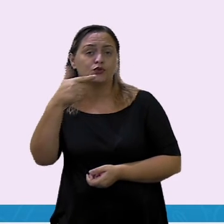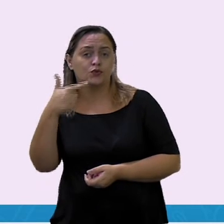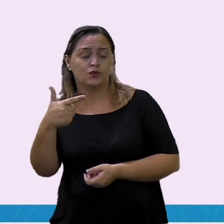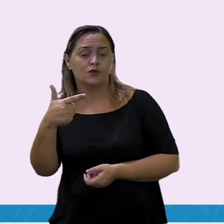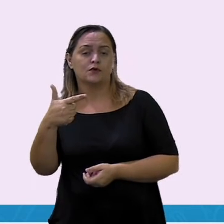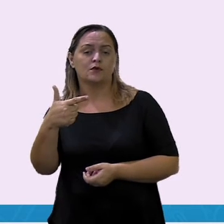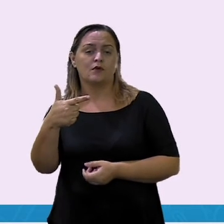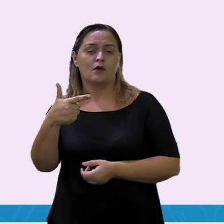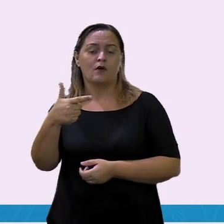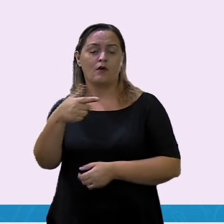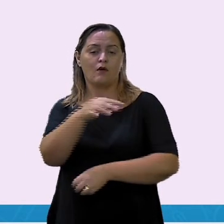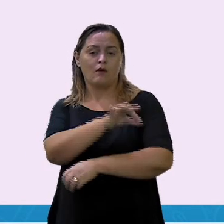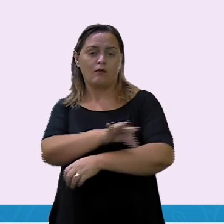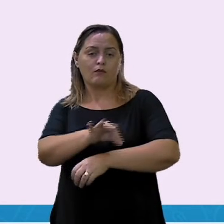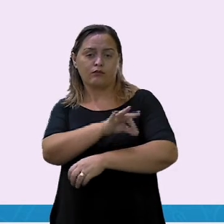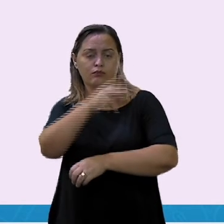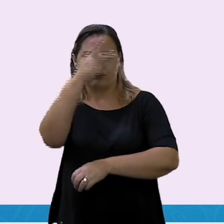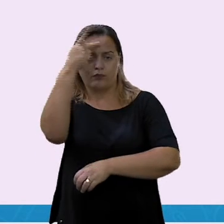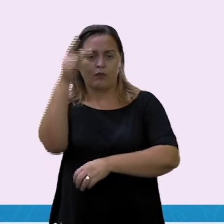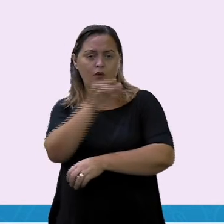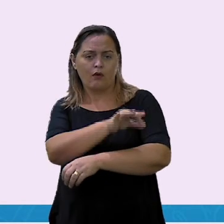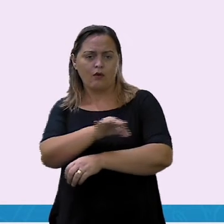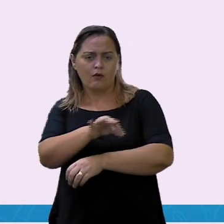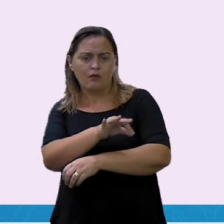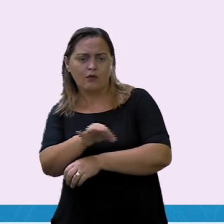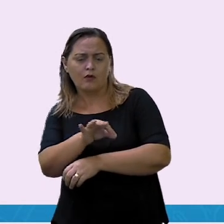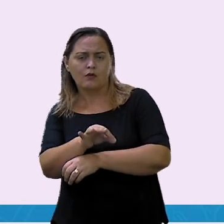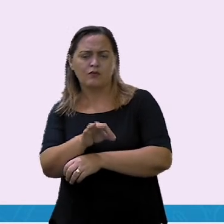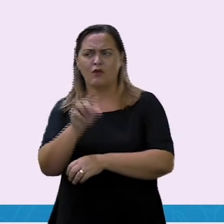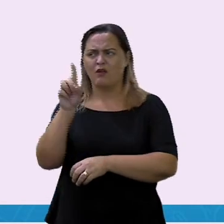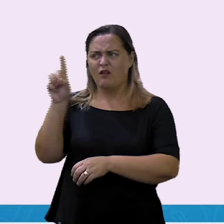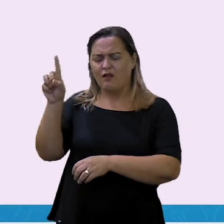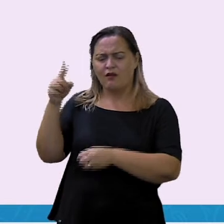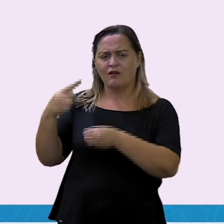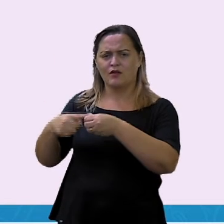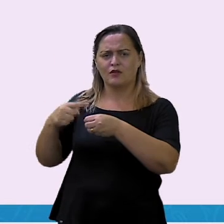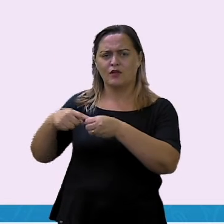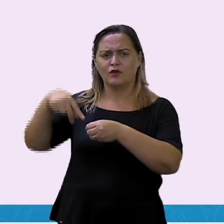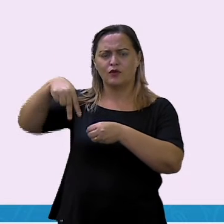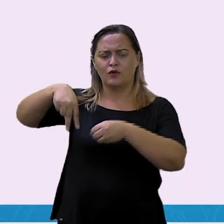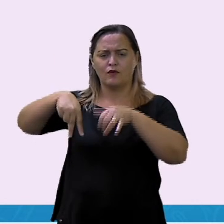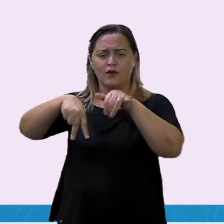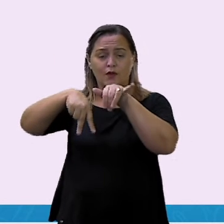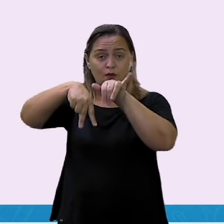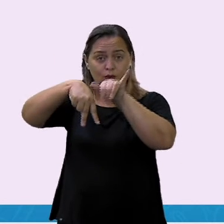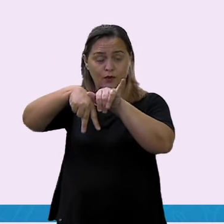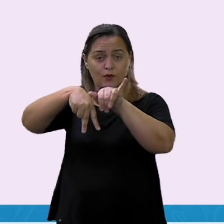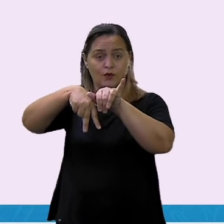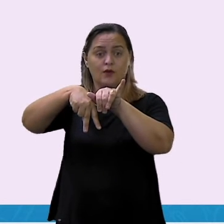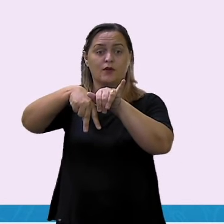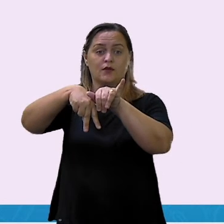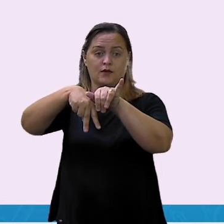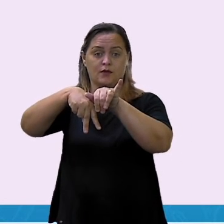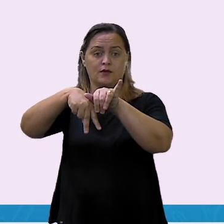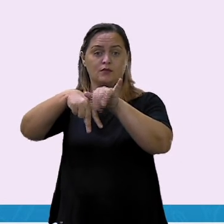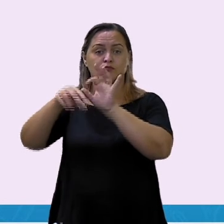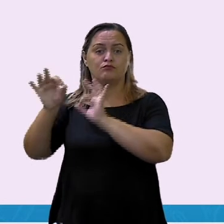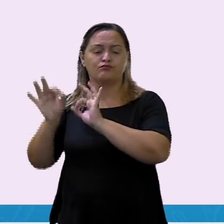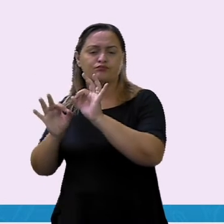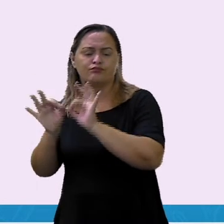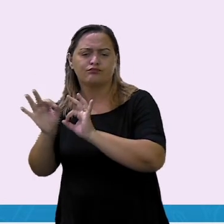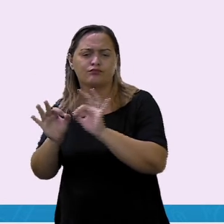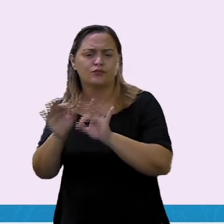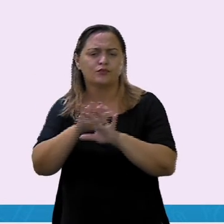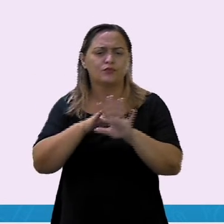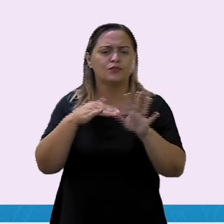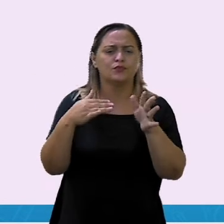na sede das Nações Unidas, em Nova York, em 1950. Em entrevista, Niemeyer afirmou que seu projeto, o qual previa a